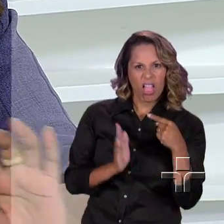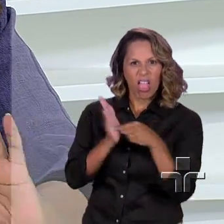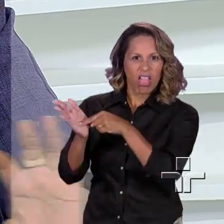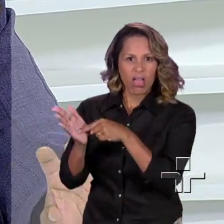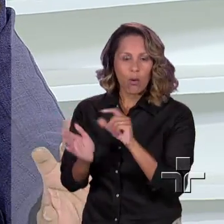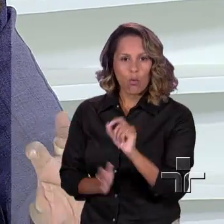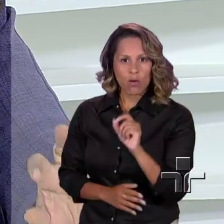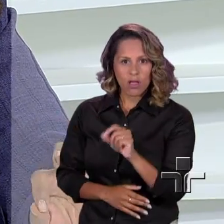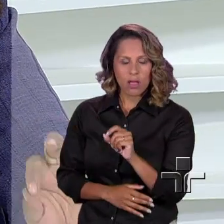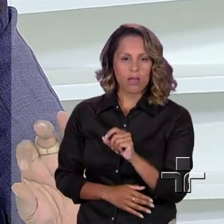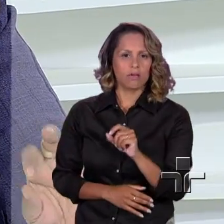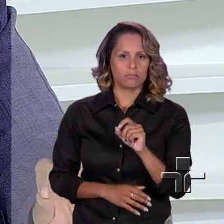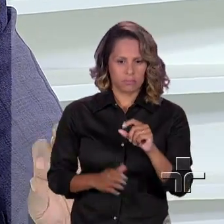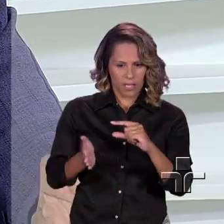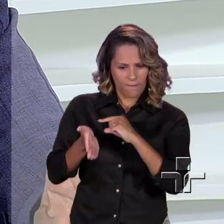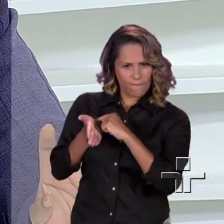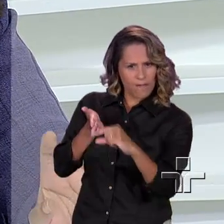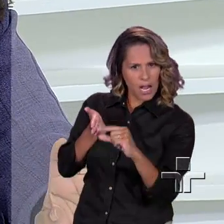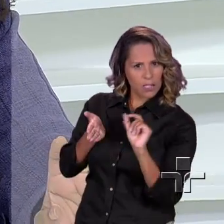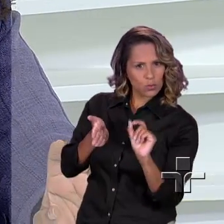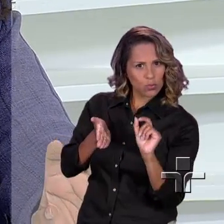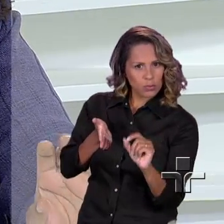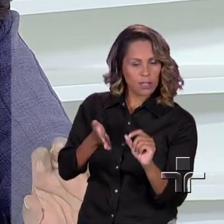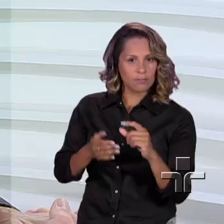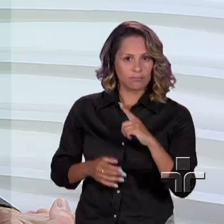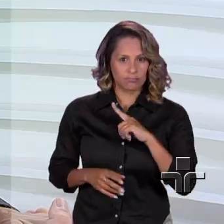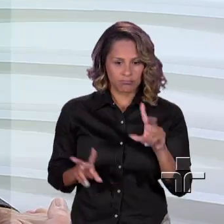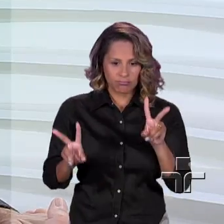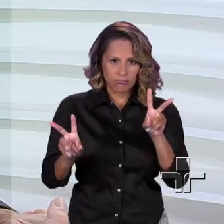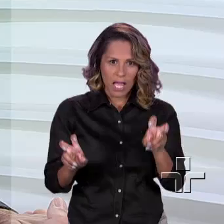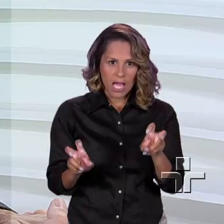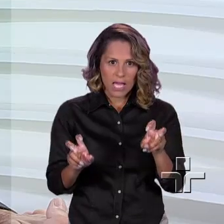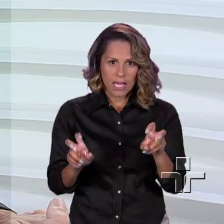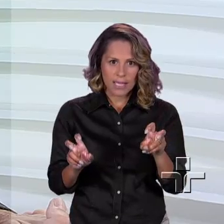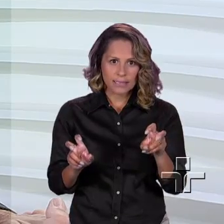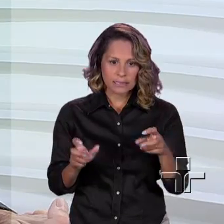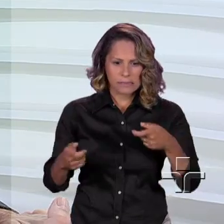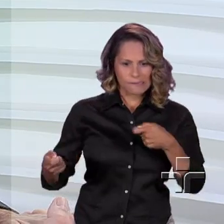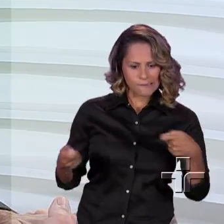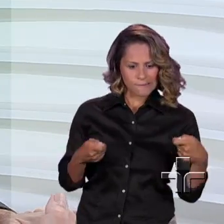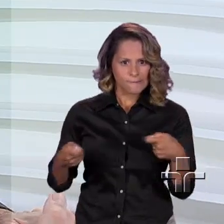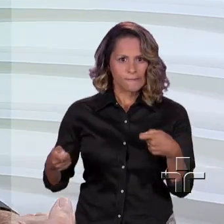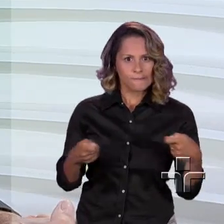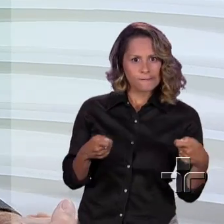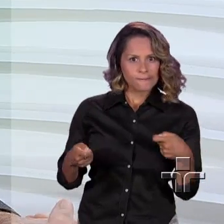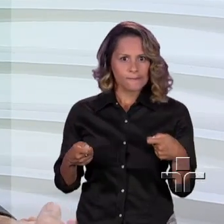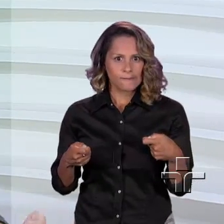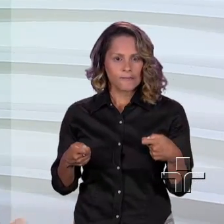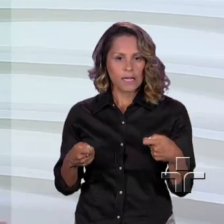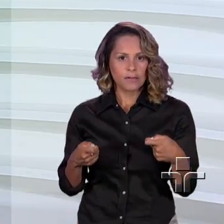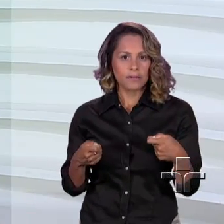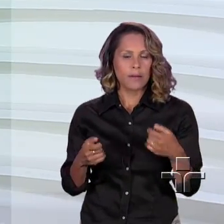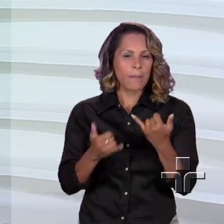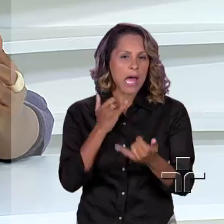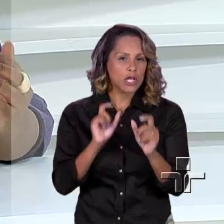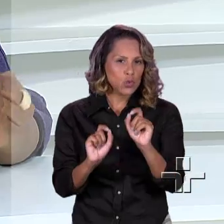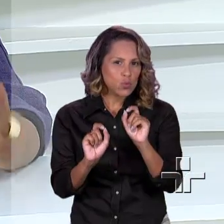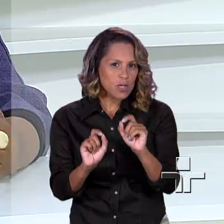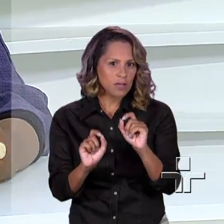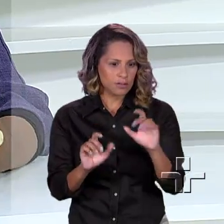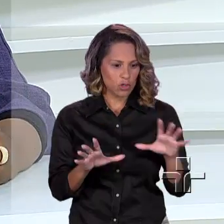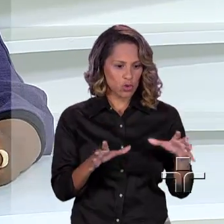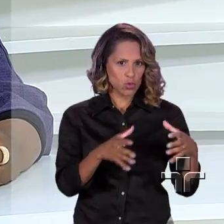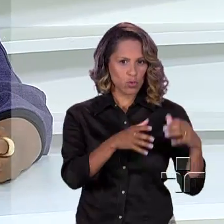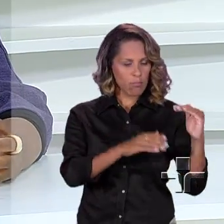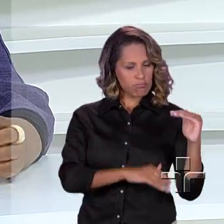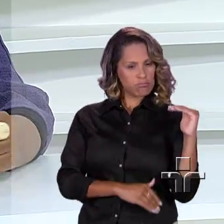a frase que você cita é travar lutas paralelas, né, como uma coisa... Nós temos uma questão de classe, essa é a questão